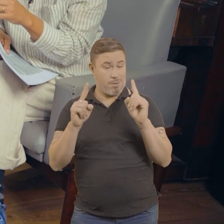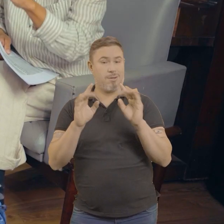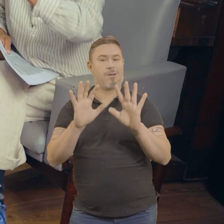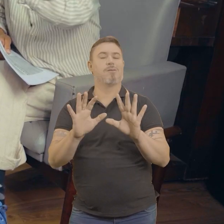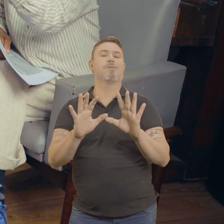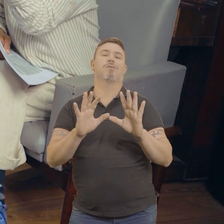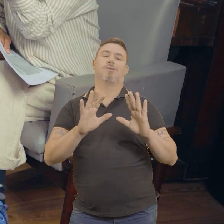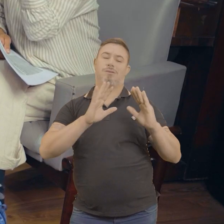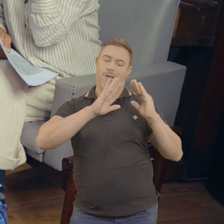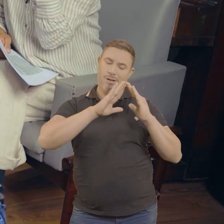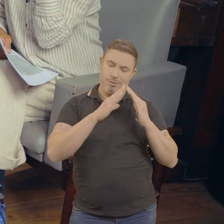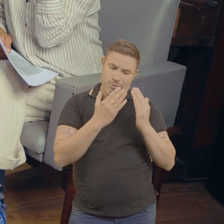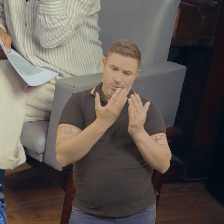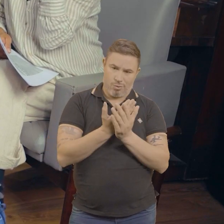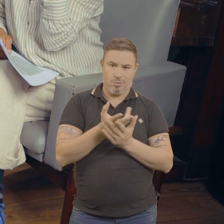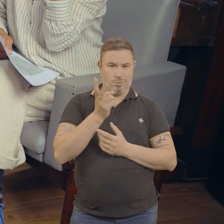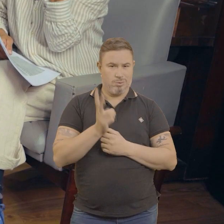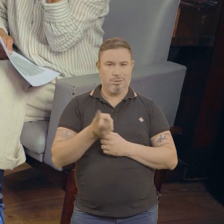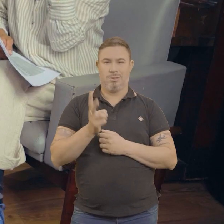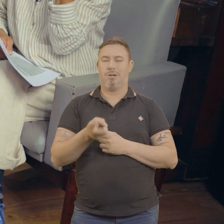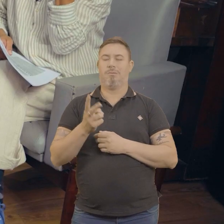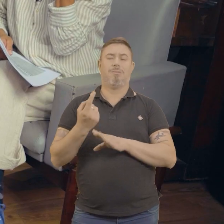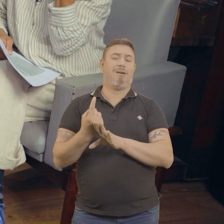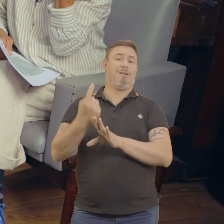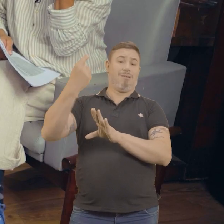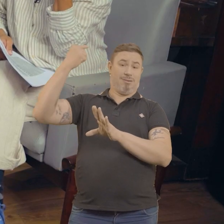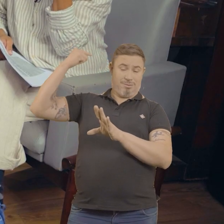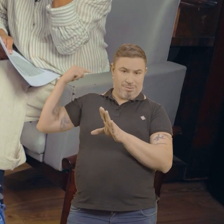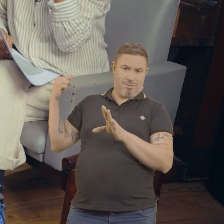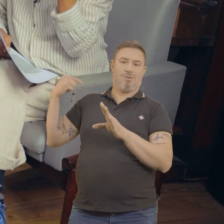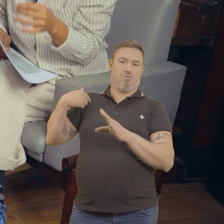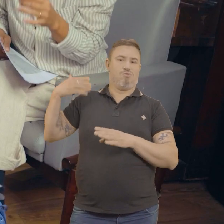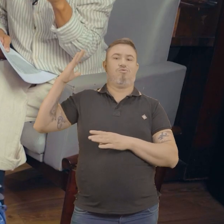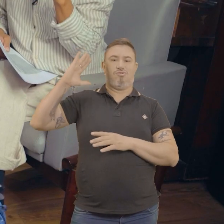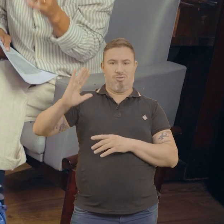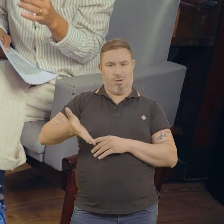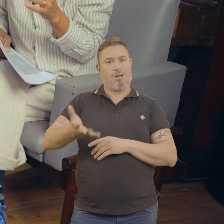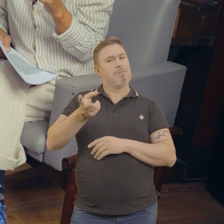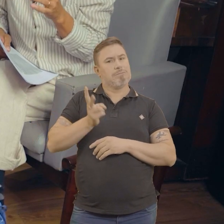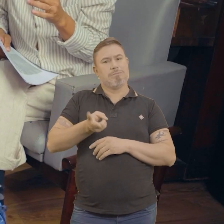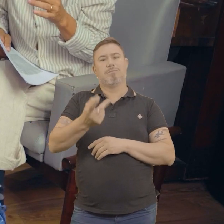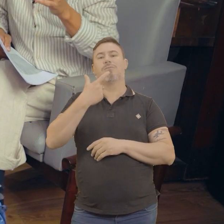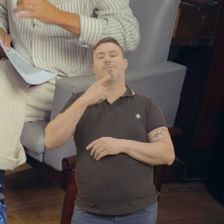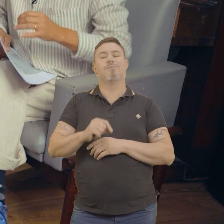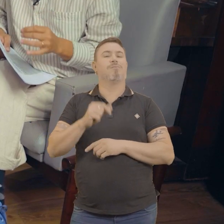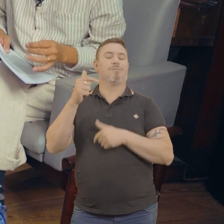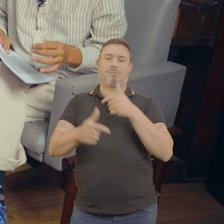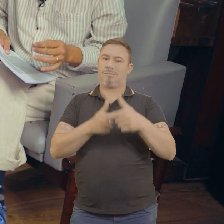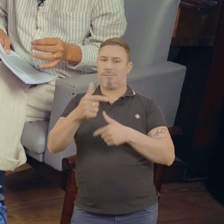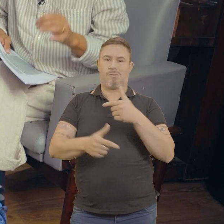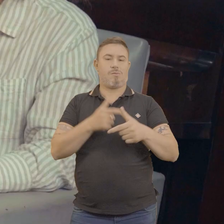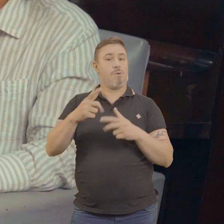conservatório, desde a época do Martins Filho, ainda desde lá de trás, sempre continuou funcionando de